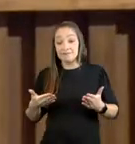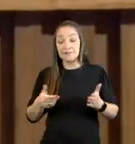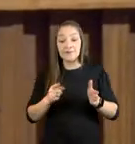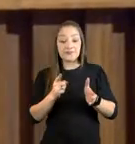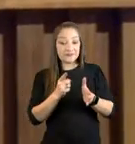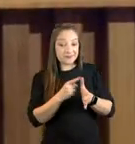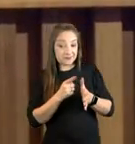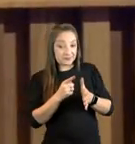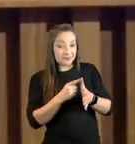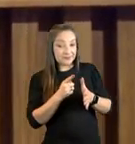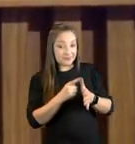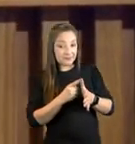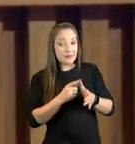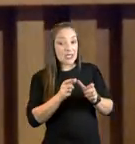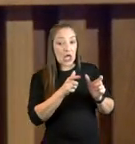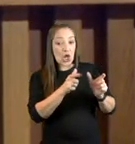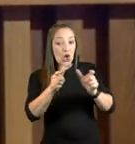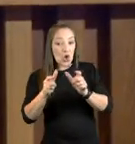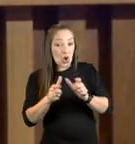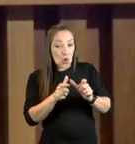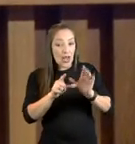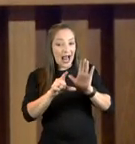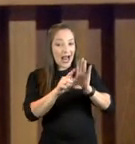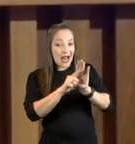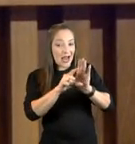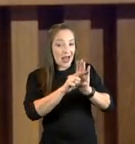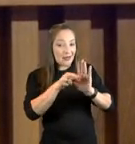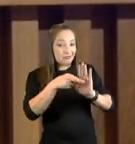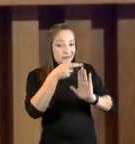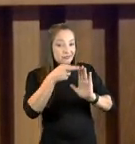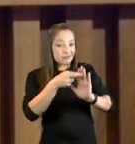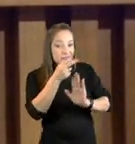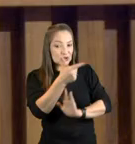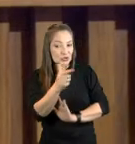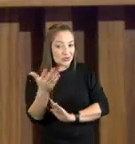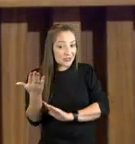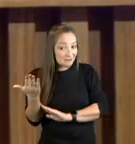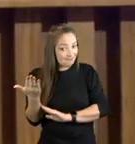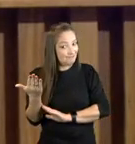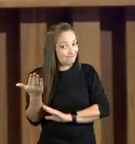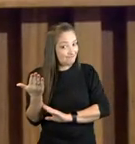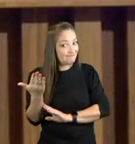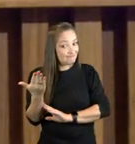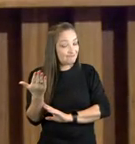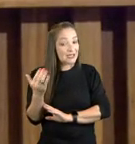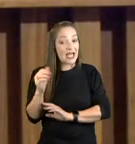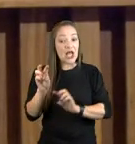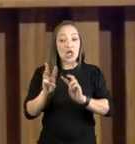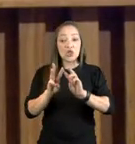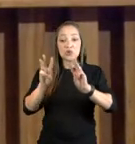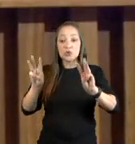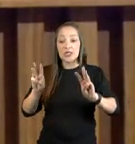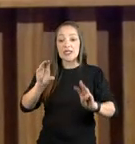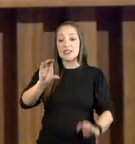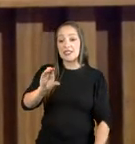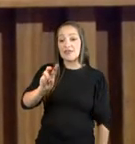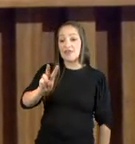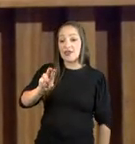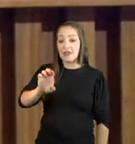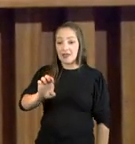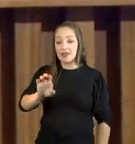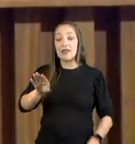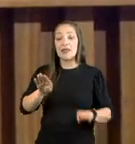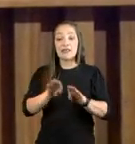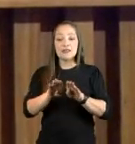que não são regulamentadas. Então, a gente pode pegar aqui no site da CVM e do Banco